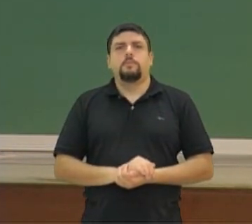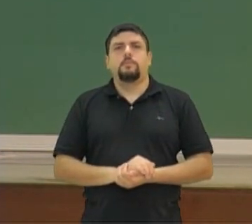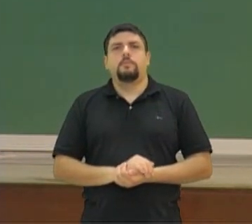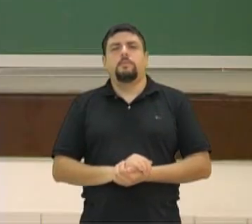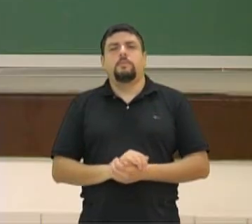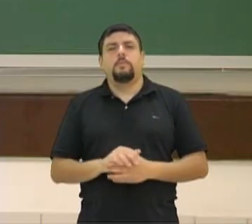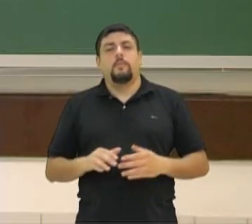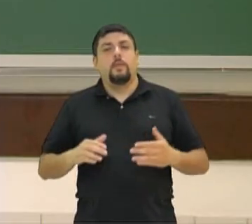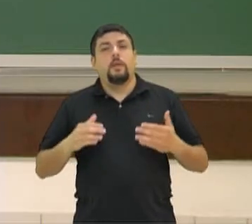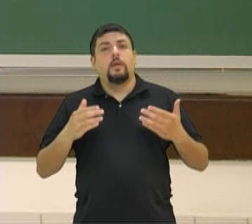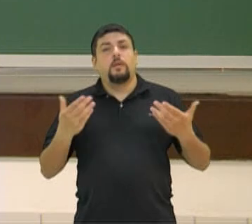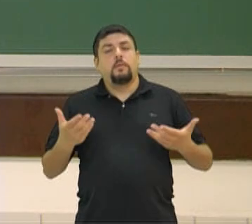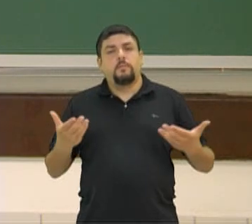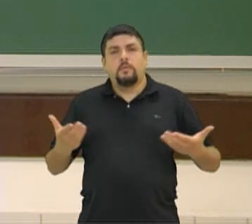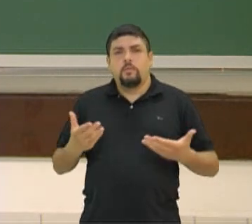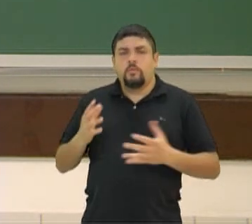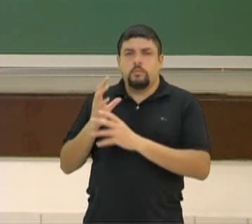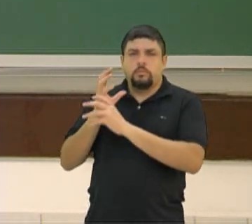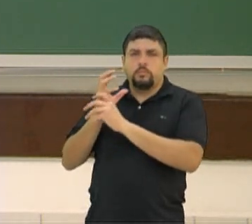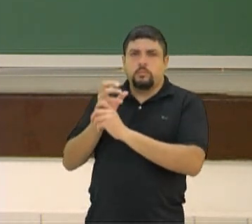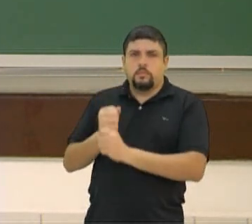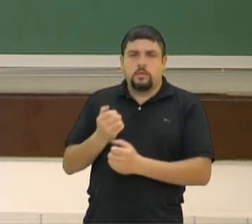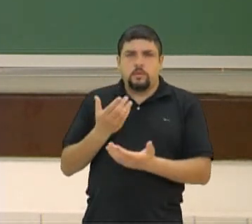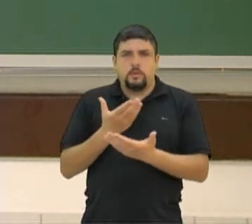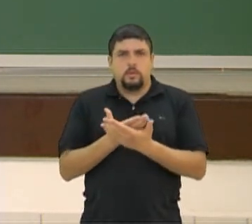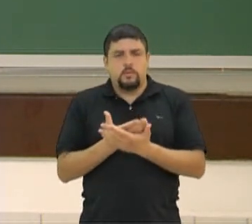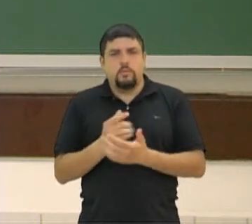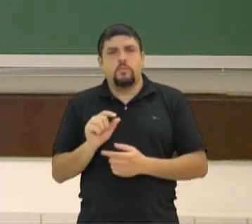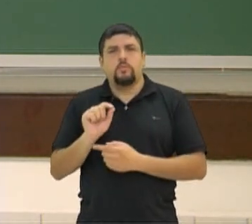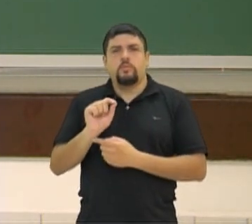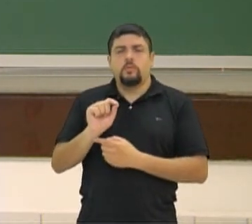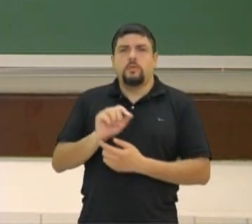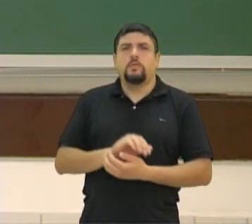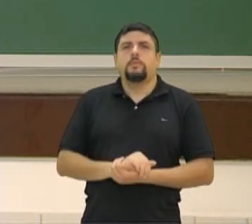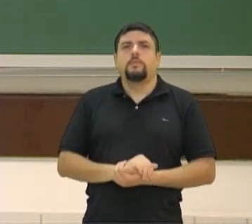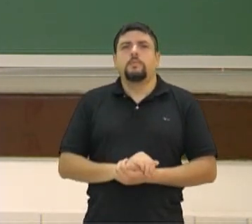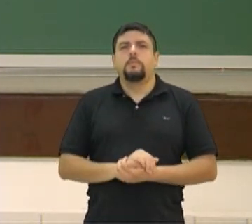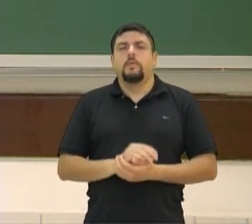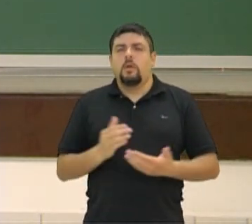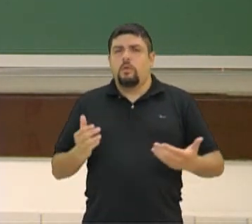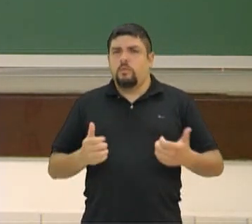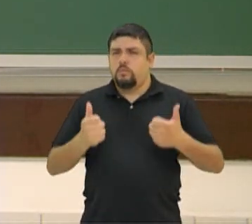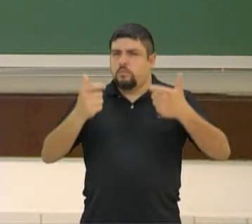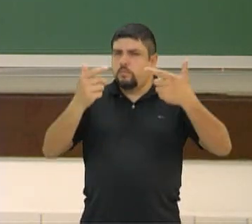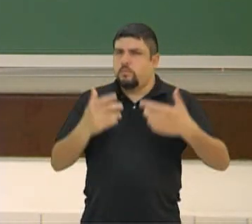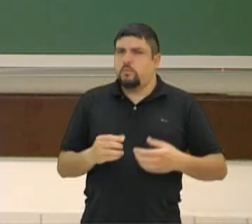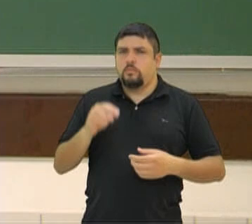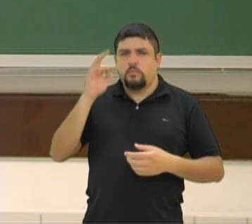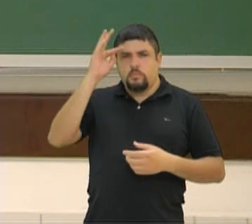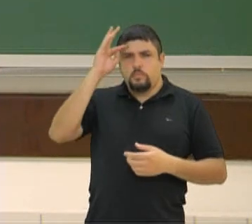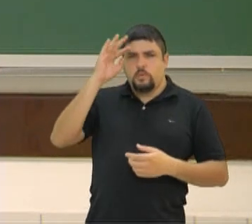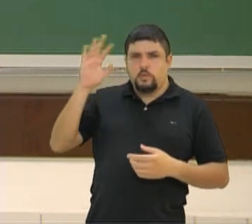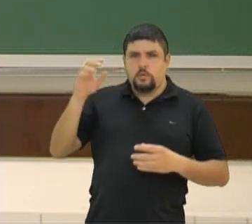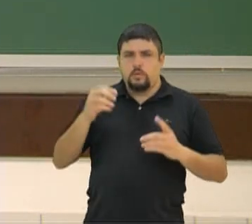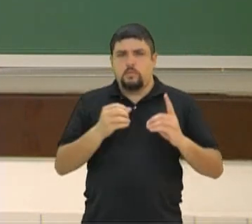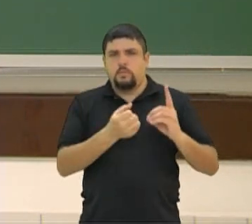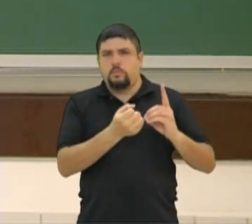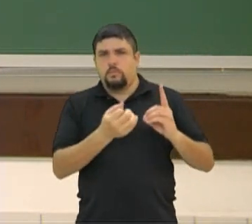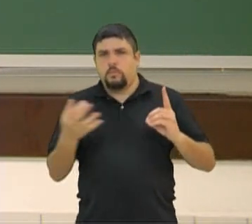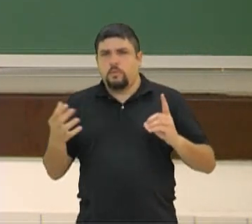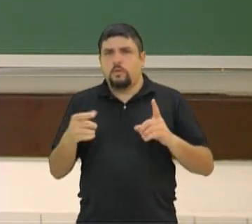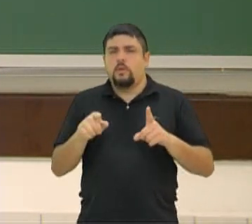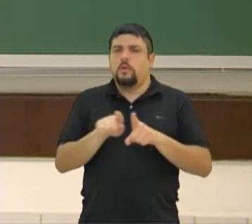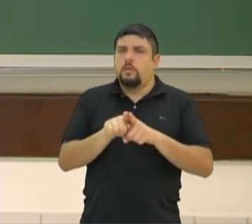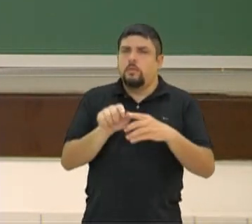sendo assim, o que nós vimos na aula de hoje? Vamos lá na 1 aqui. Nós falamos um pouquinho do teorema da decomposição, colocamos alguns